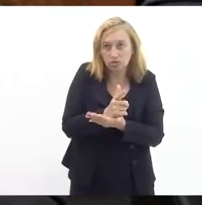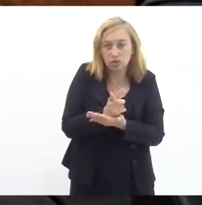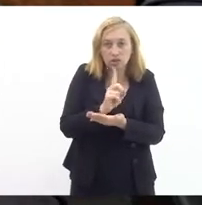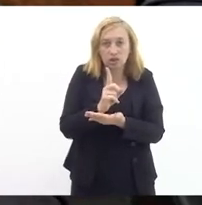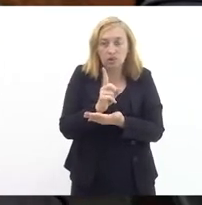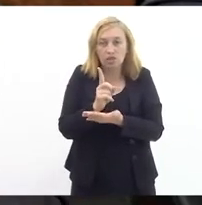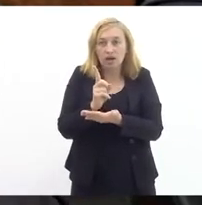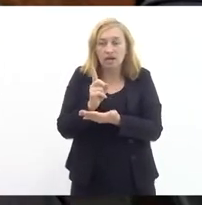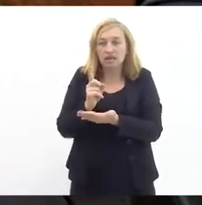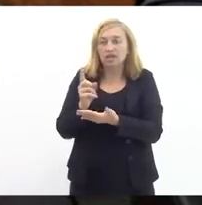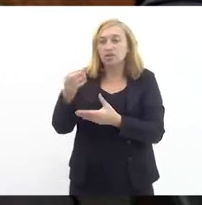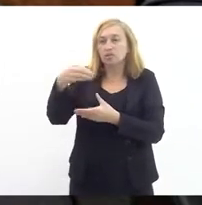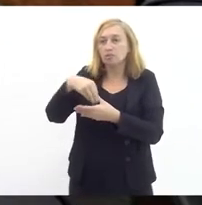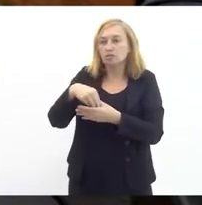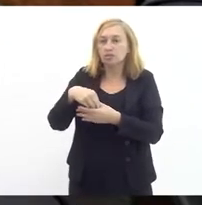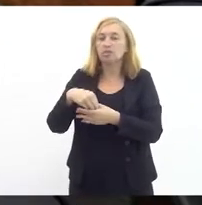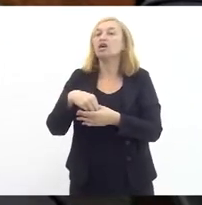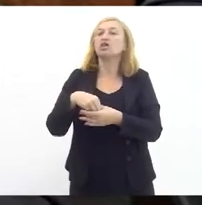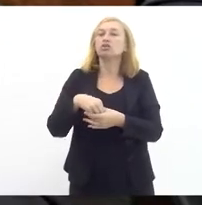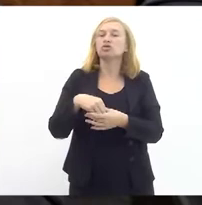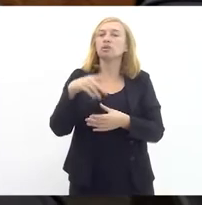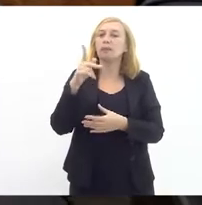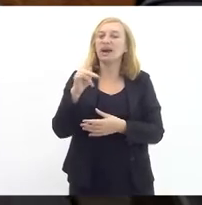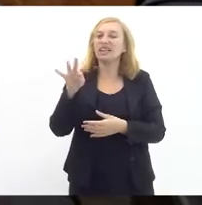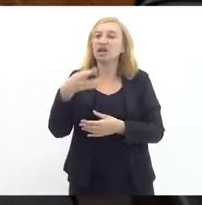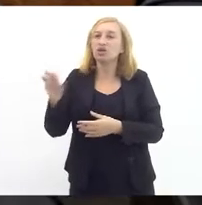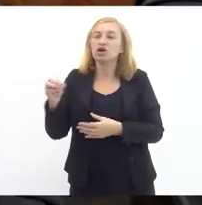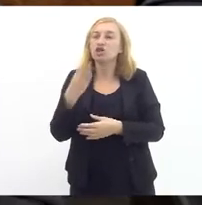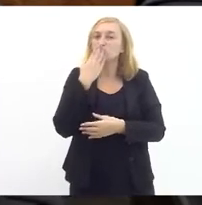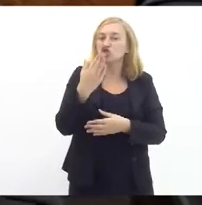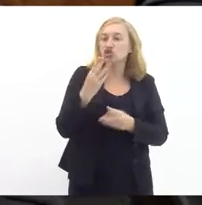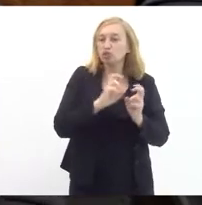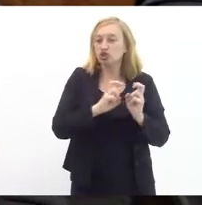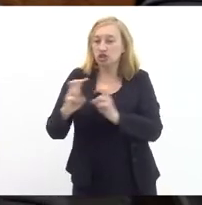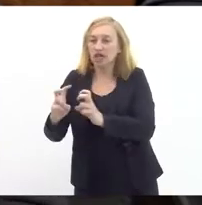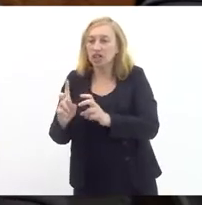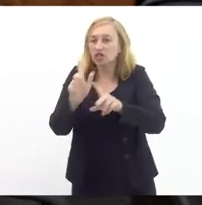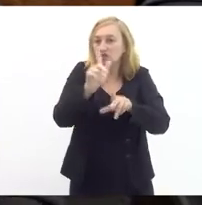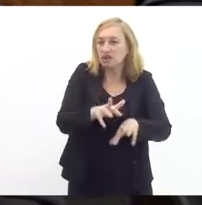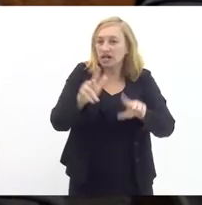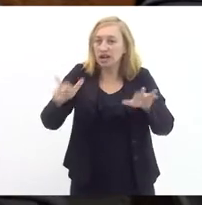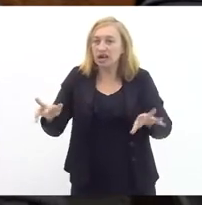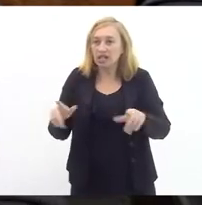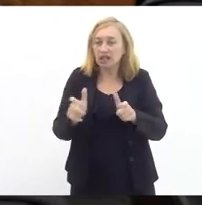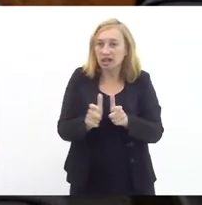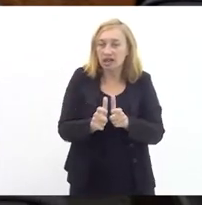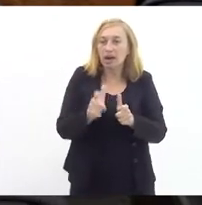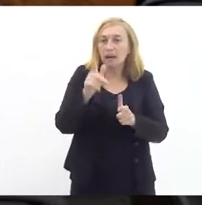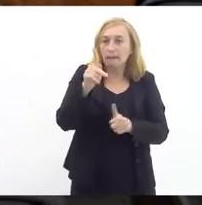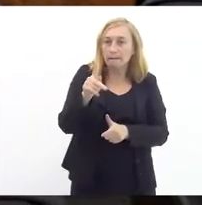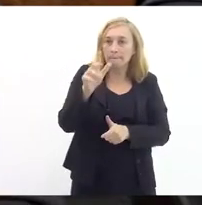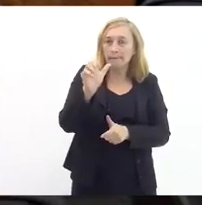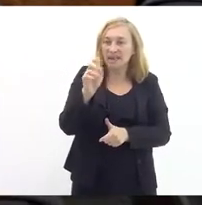padrão. Então, a gente tem tipos de trens diferentes, tamanhos de plataformas diferentes, e